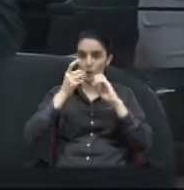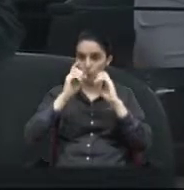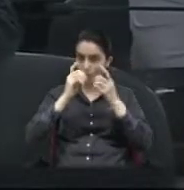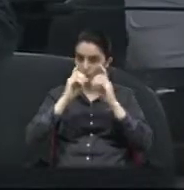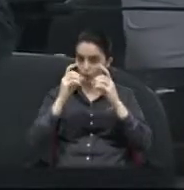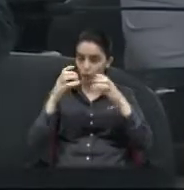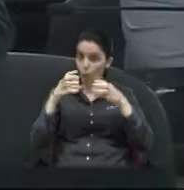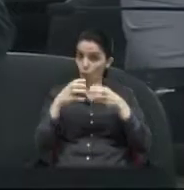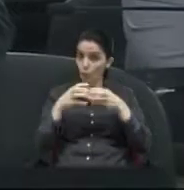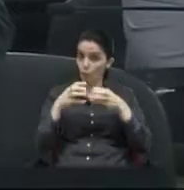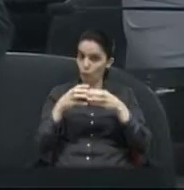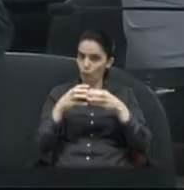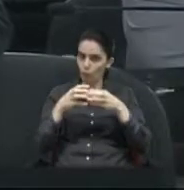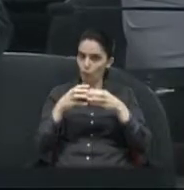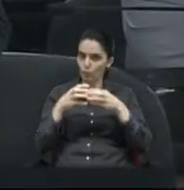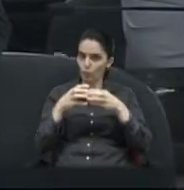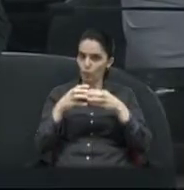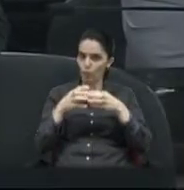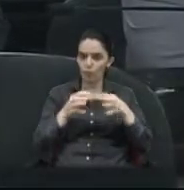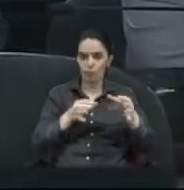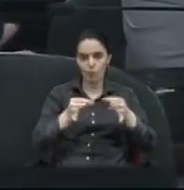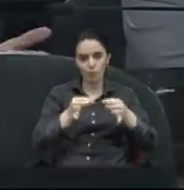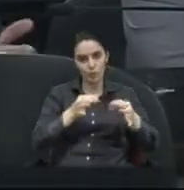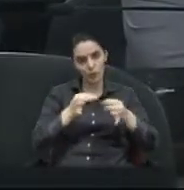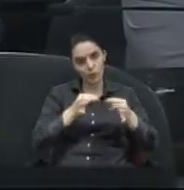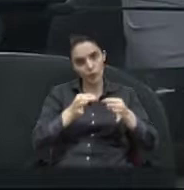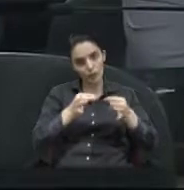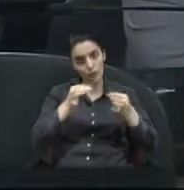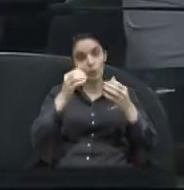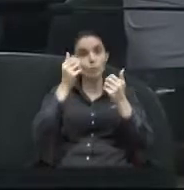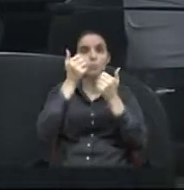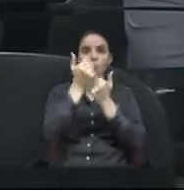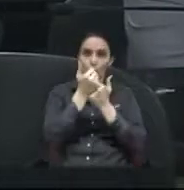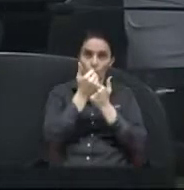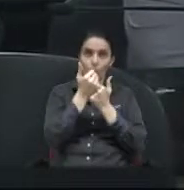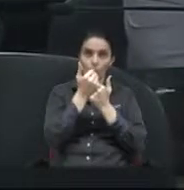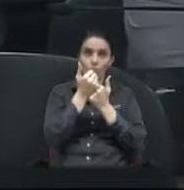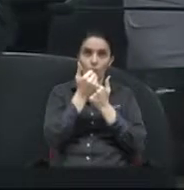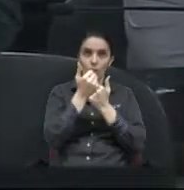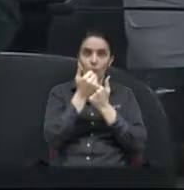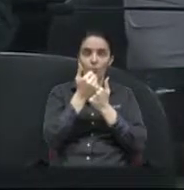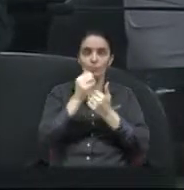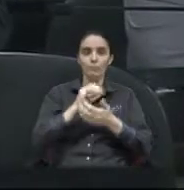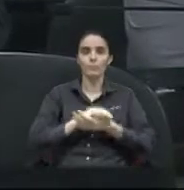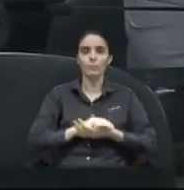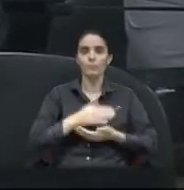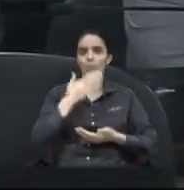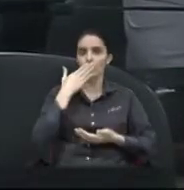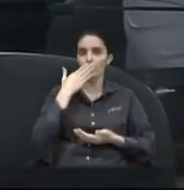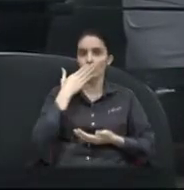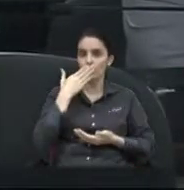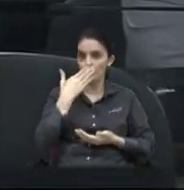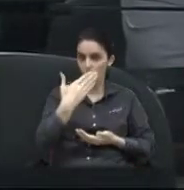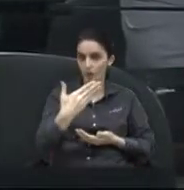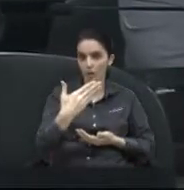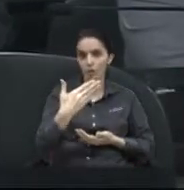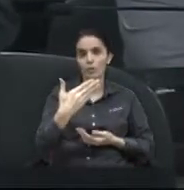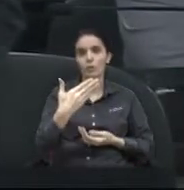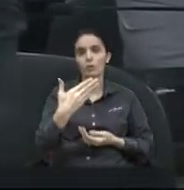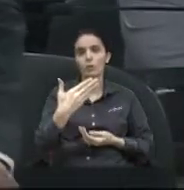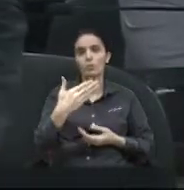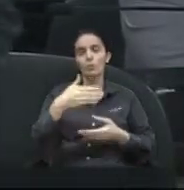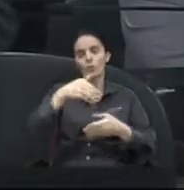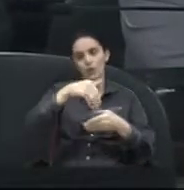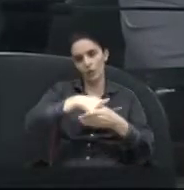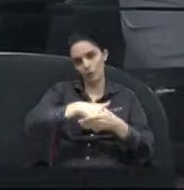sua equipe, é que nós elaboramos o substitutivo, razão pela qual peço o voto